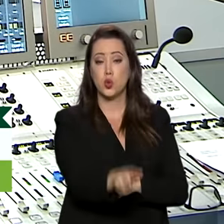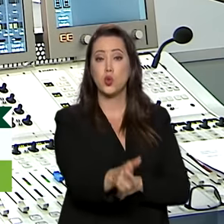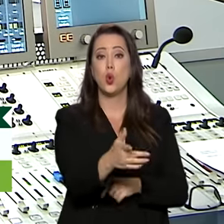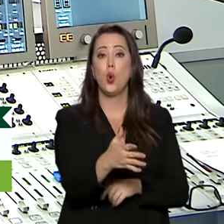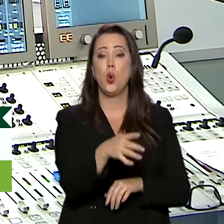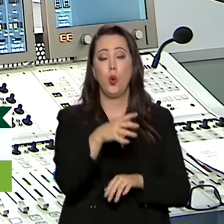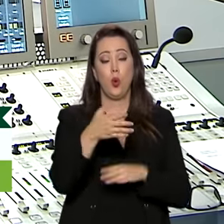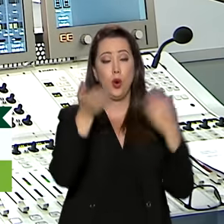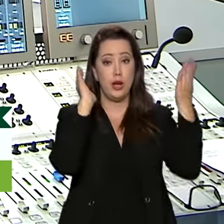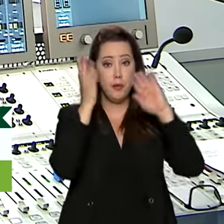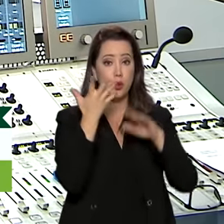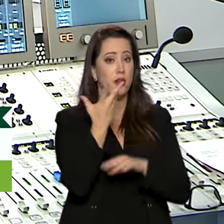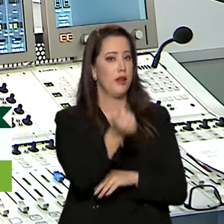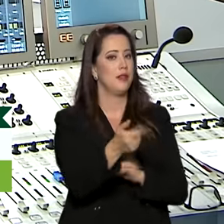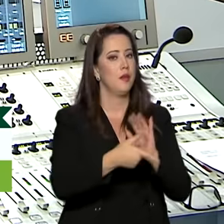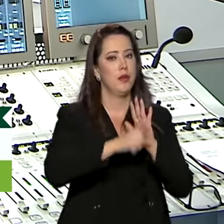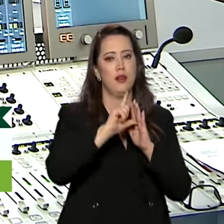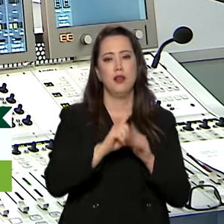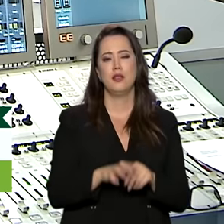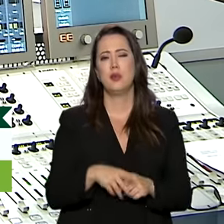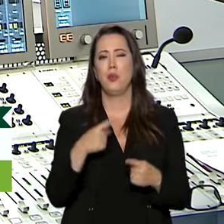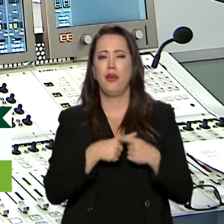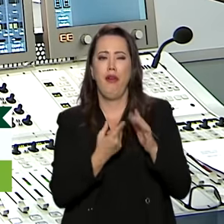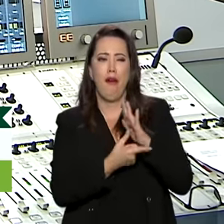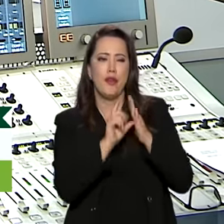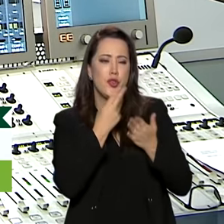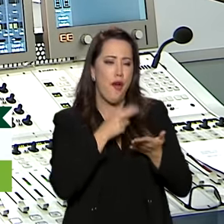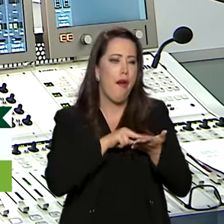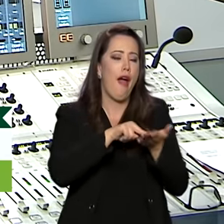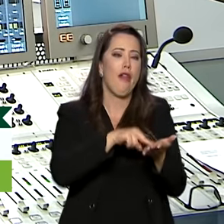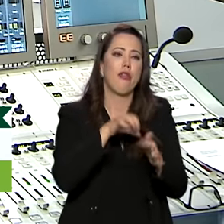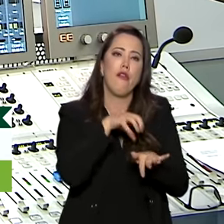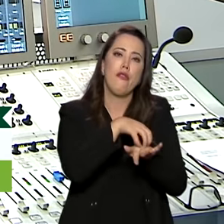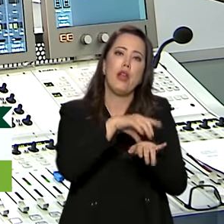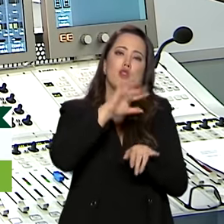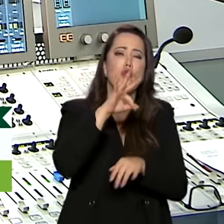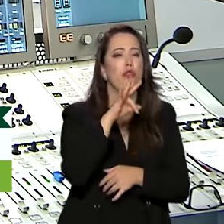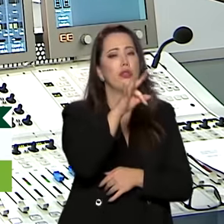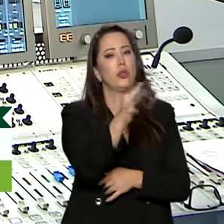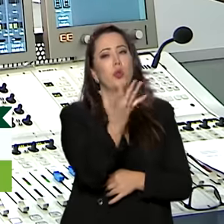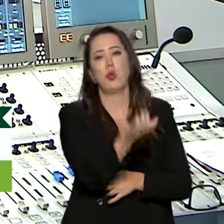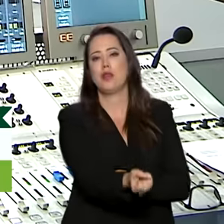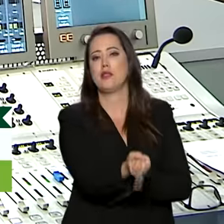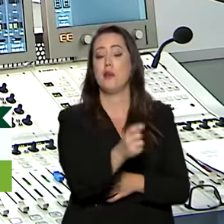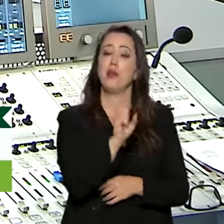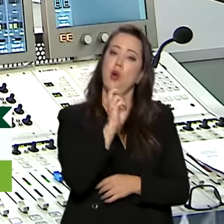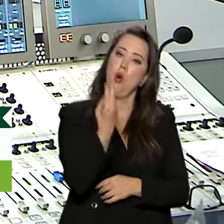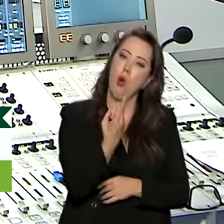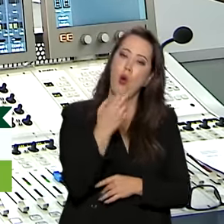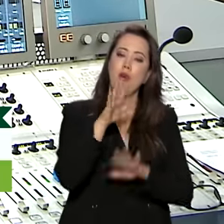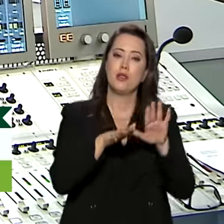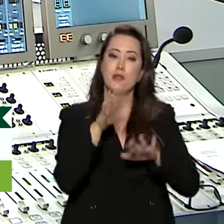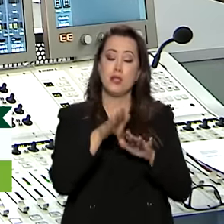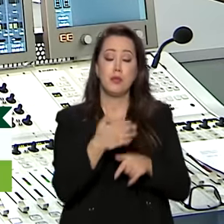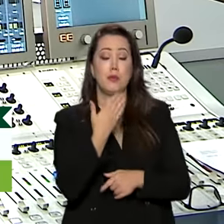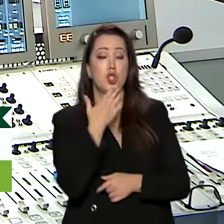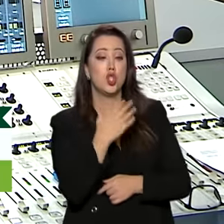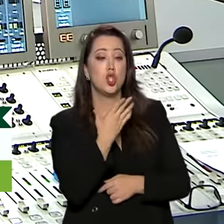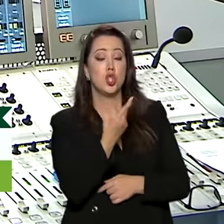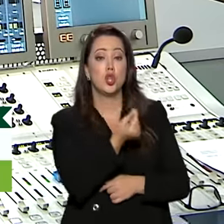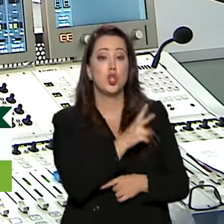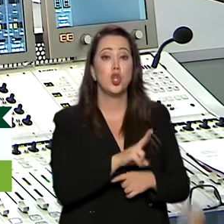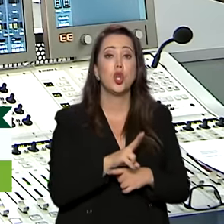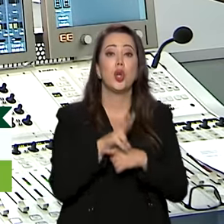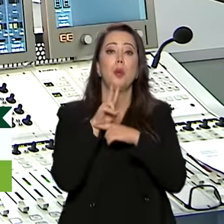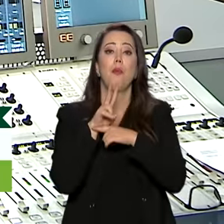linha é libertar O Caminhoneiro da carta-frete é libertar O Caminhoneiro das operações de crédito casados que tanto